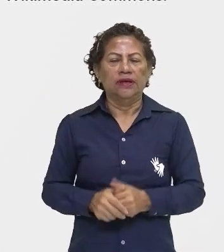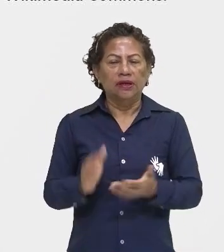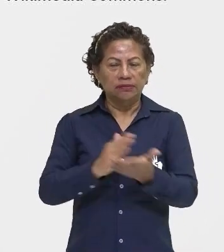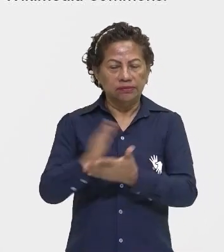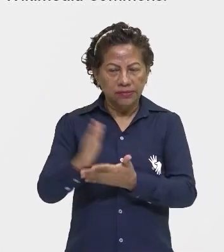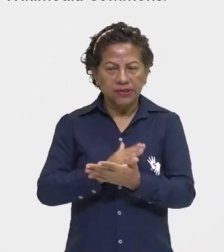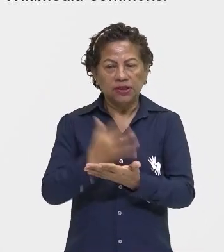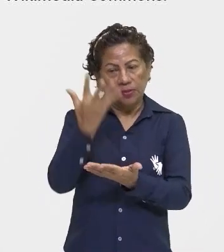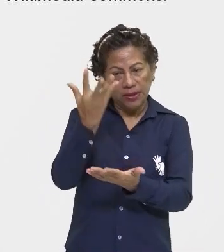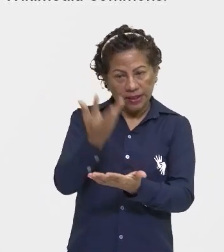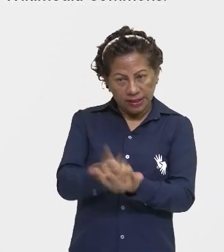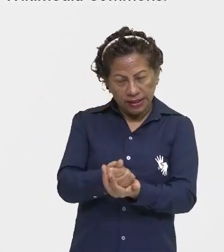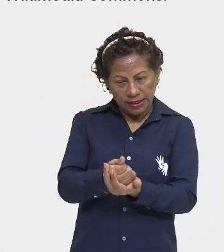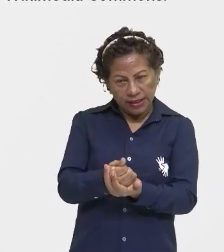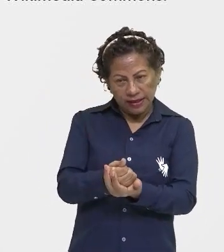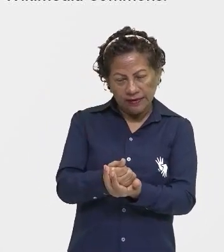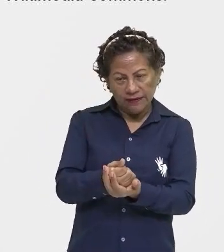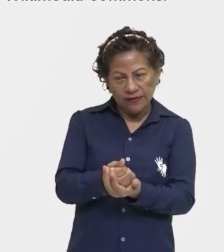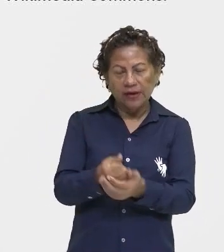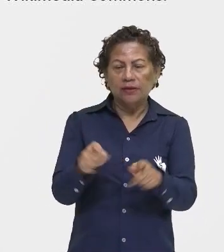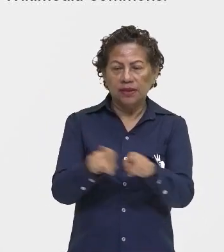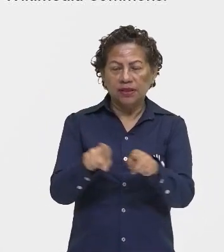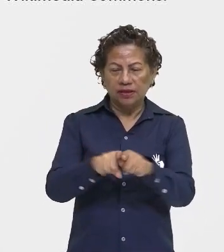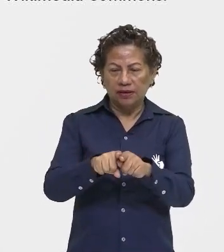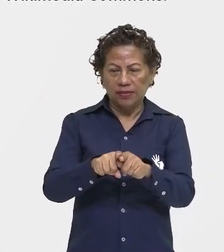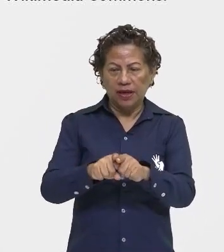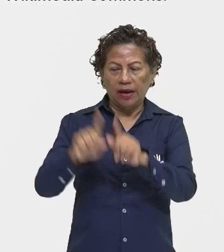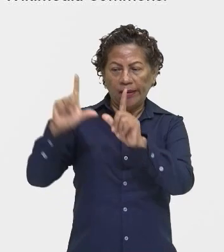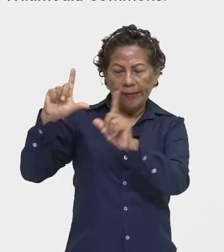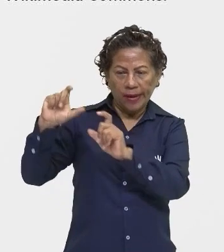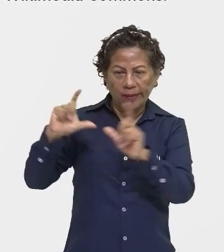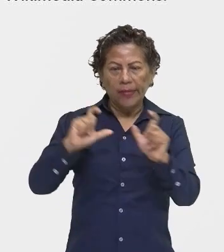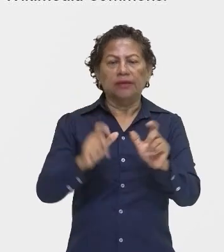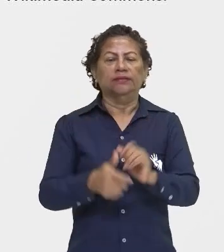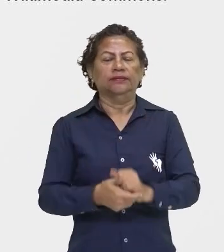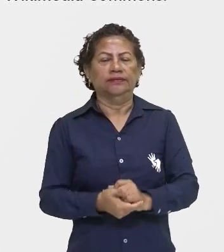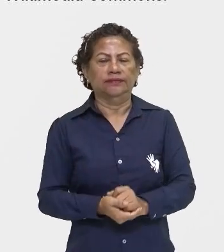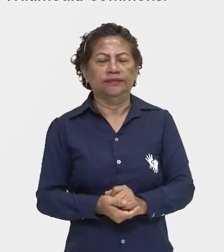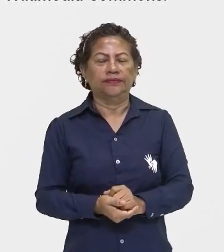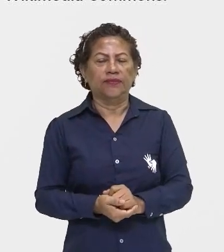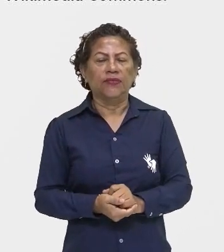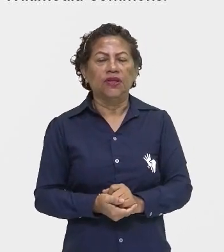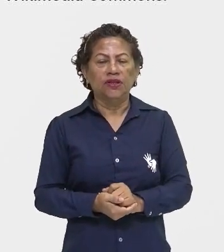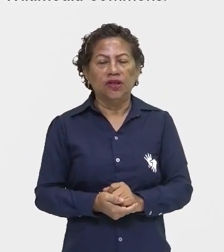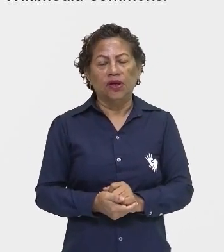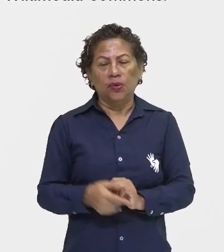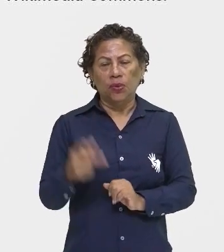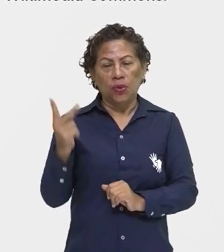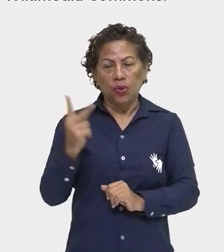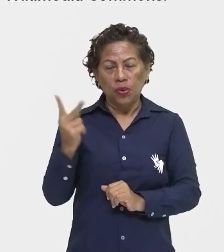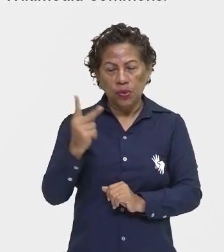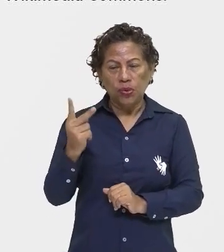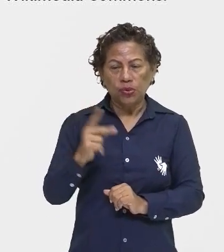e projetar ao mesmo tempo. Ambos estavam a par das descobertas de Thomas Edison e fizeram pequenas alterações